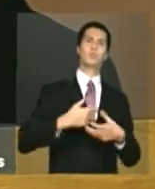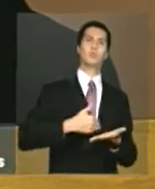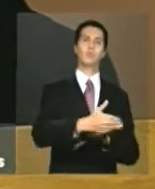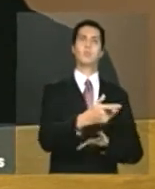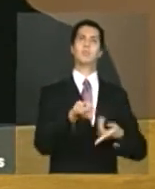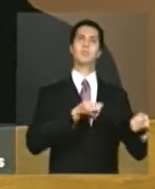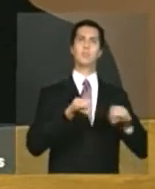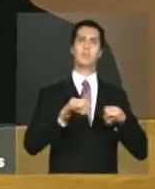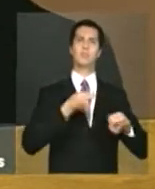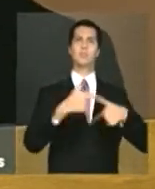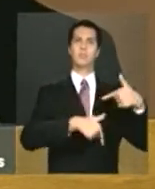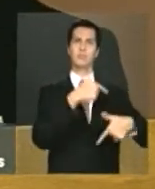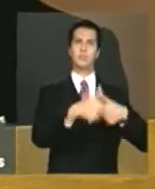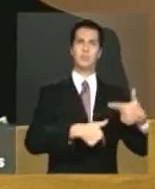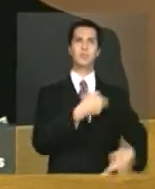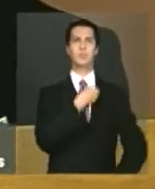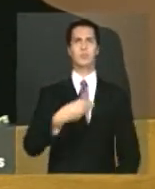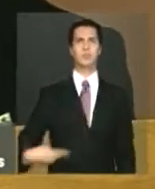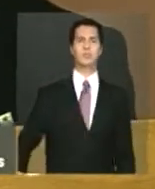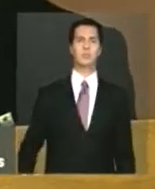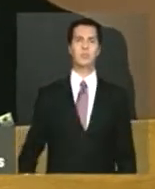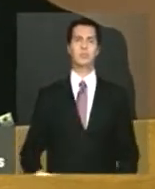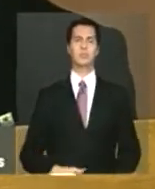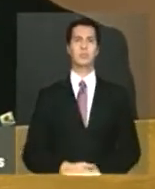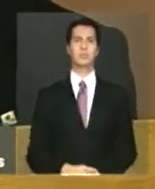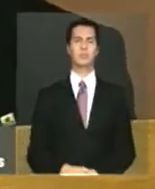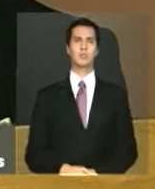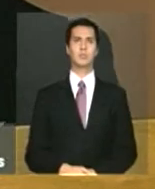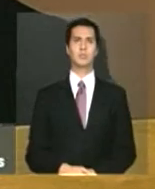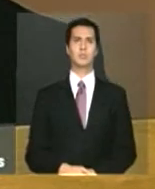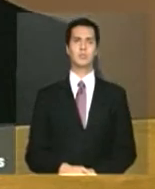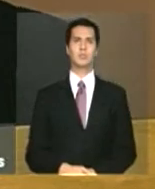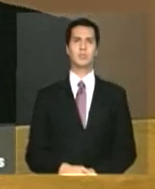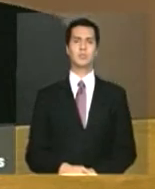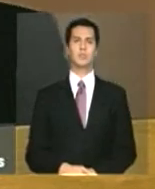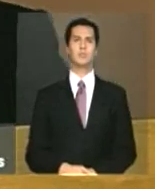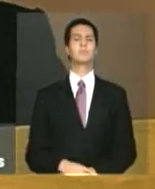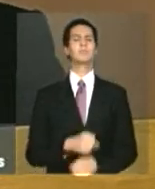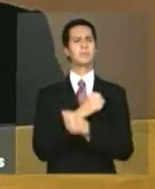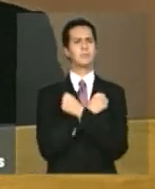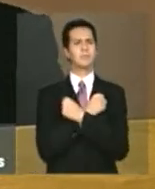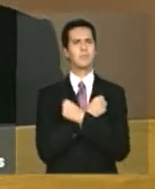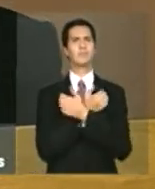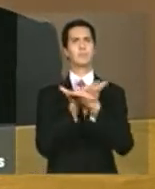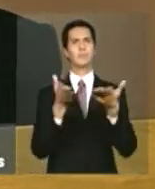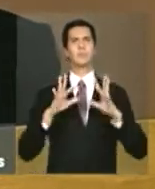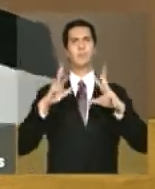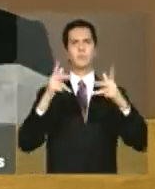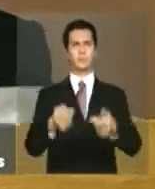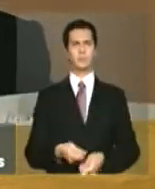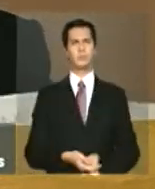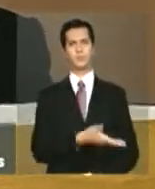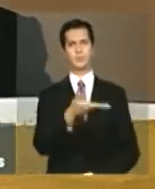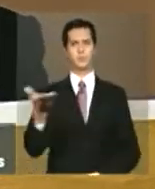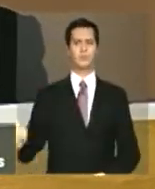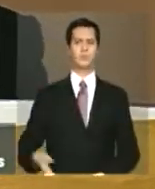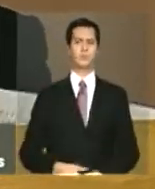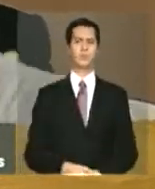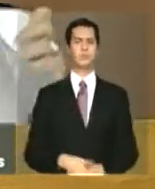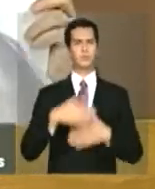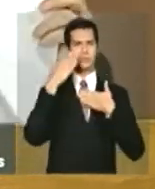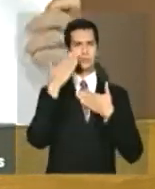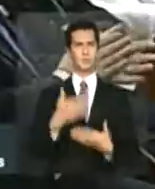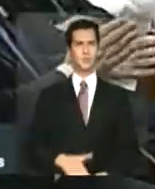gestão pública como ministra então um grande e caloroso abraço a todos e todas vocês e